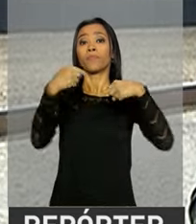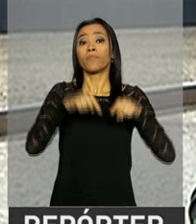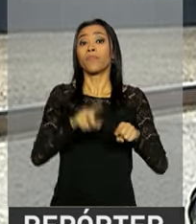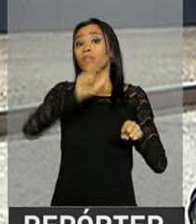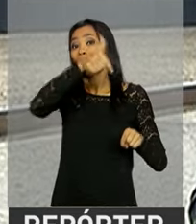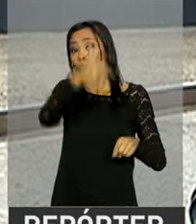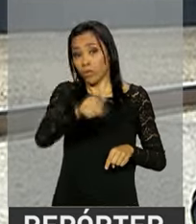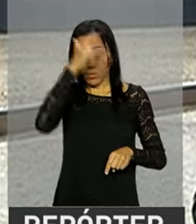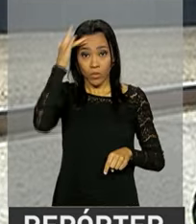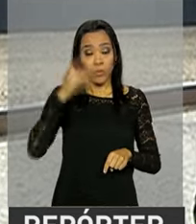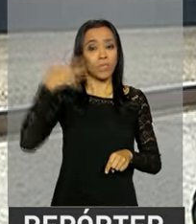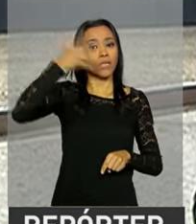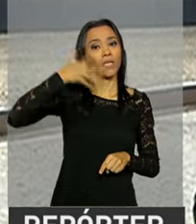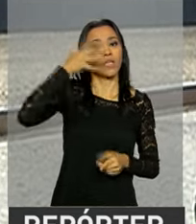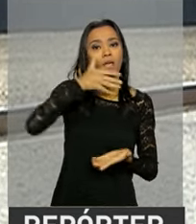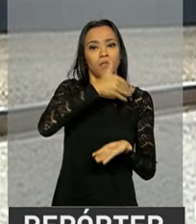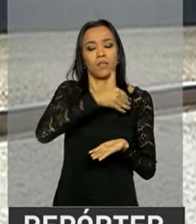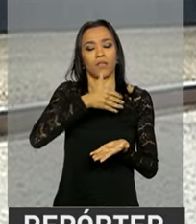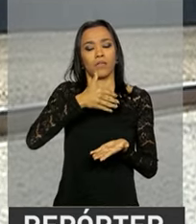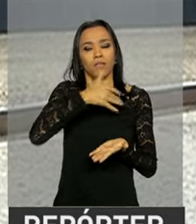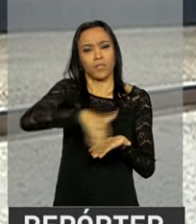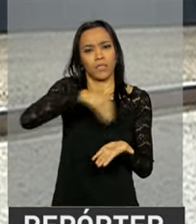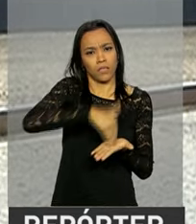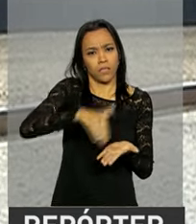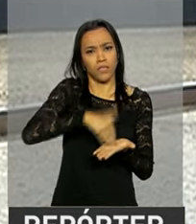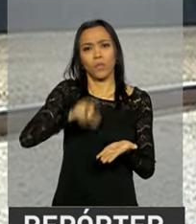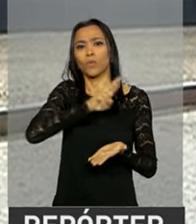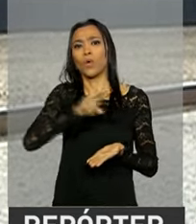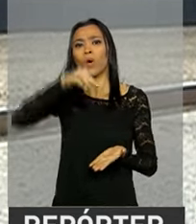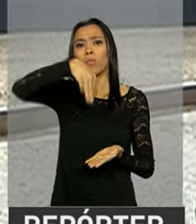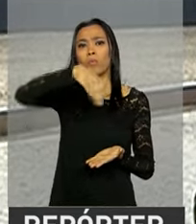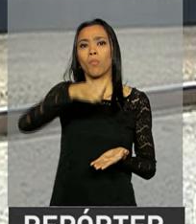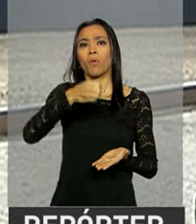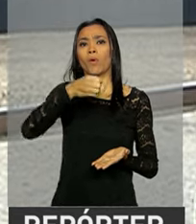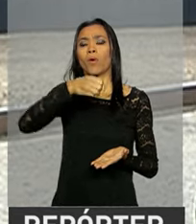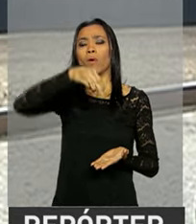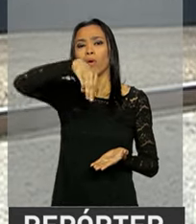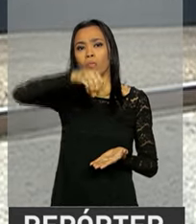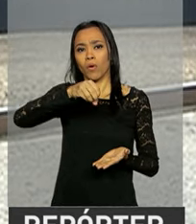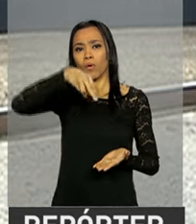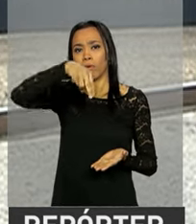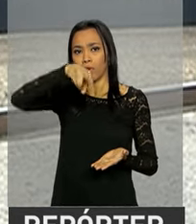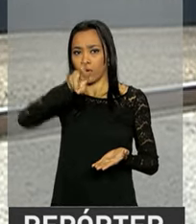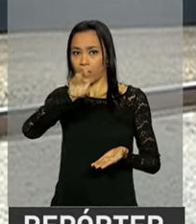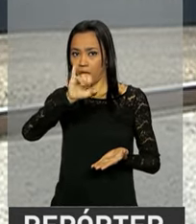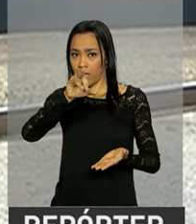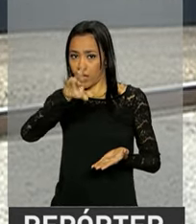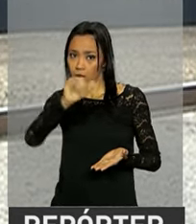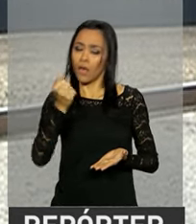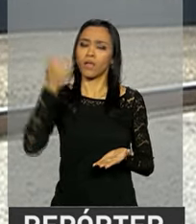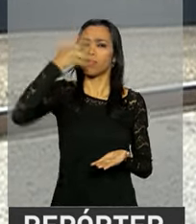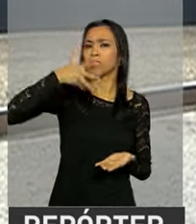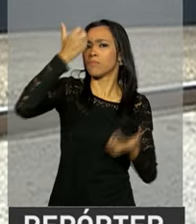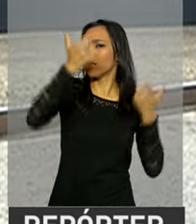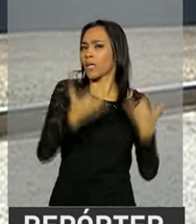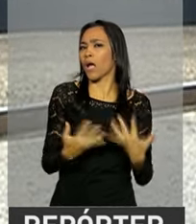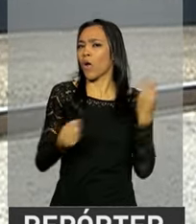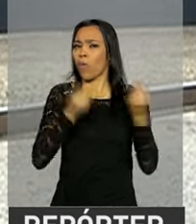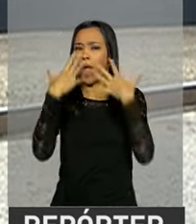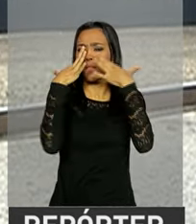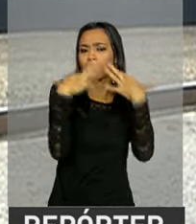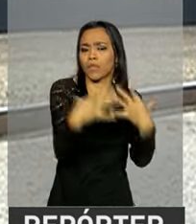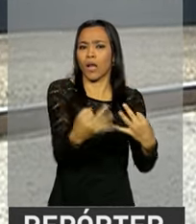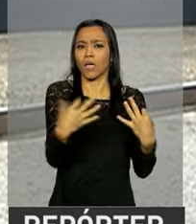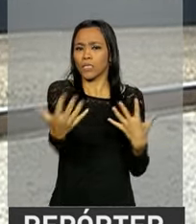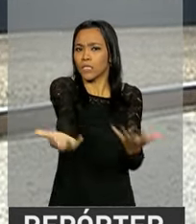do Programa de Parcerias de Investimentos, Moreira Franco, vai falar sobre o programa de concessões e a atração do setor privado. E